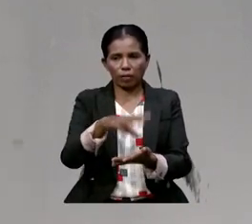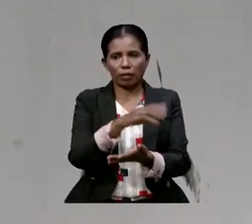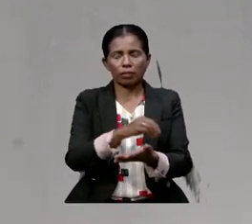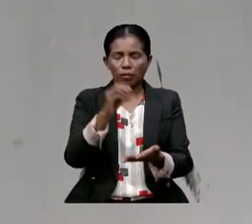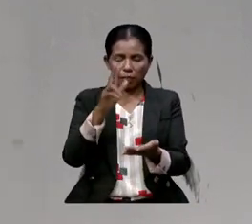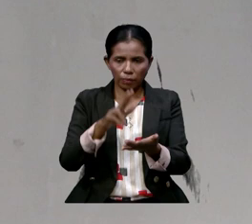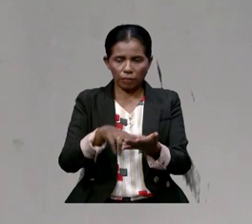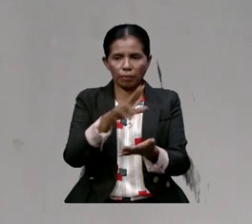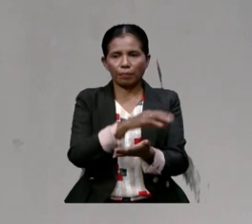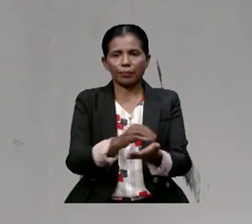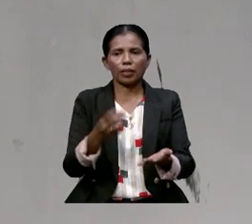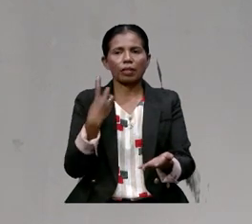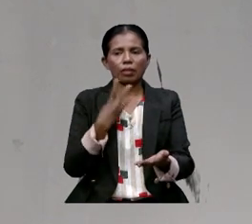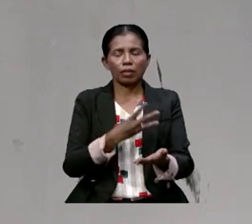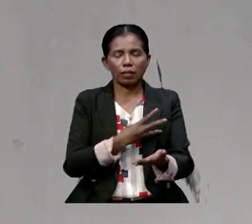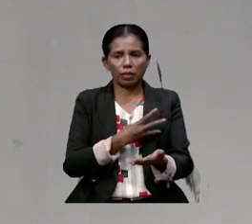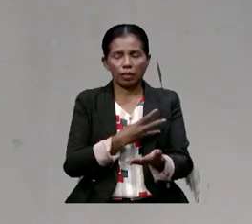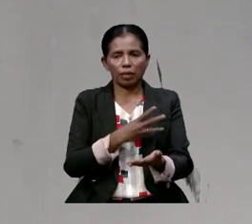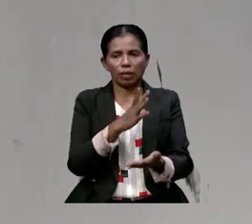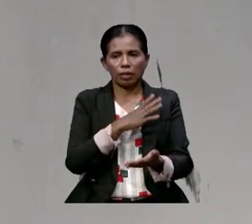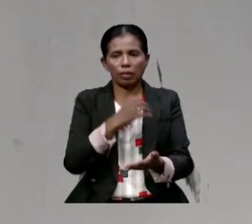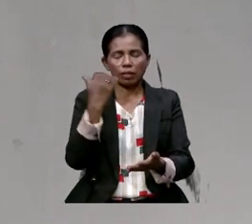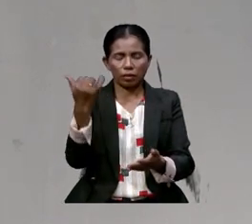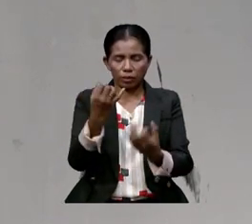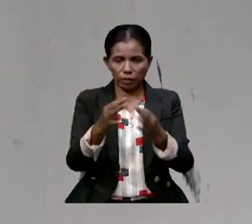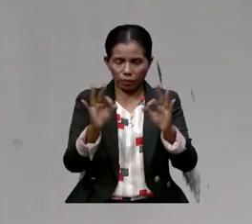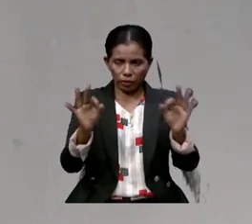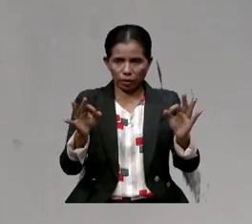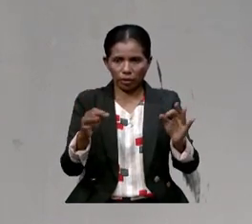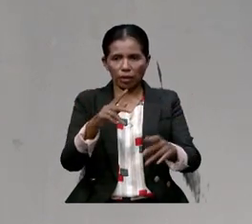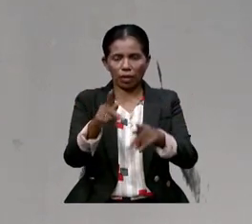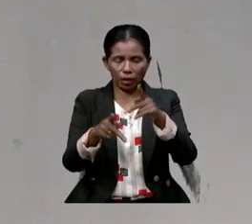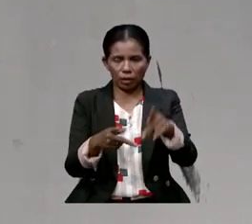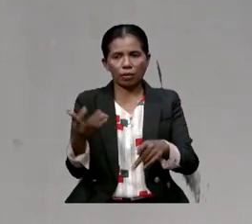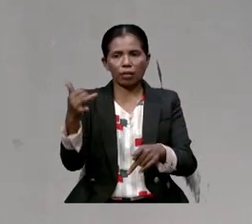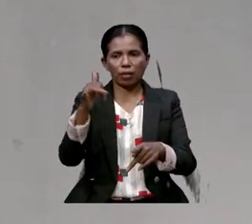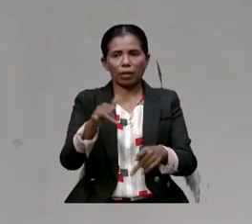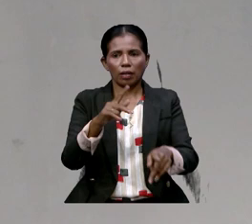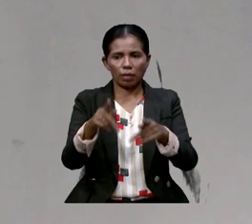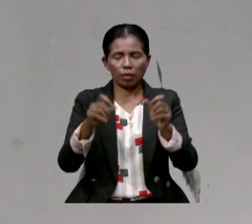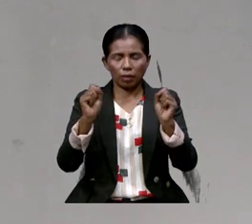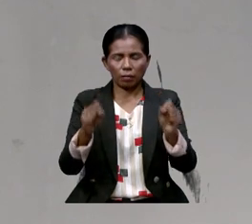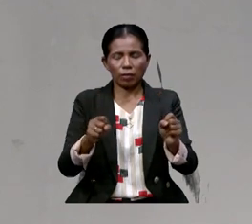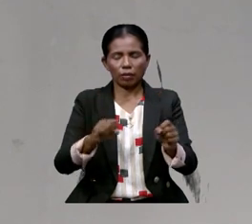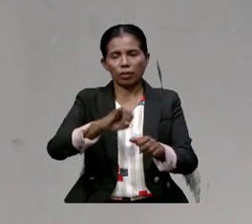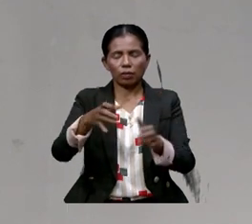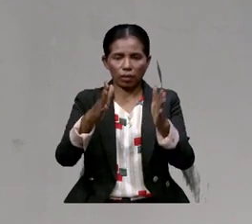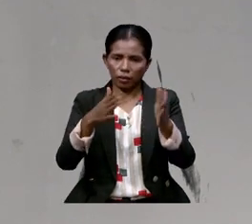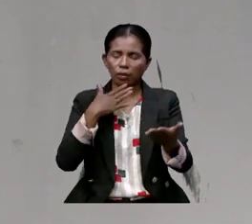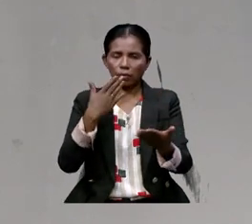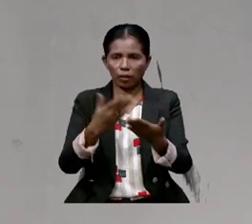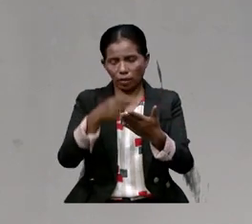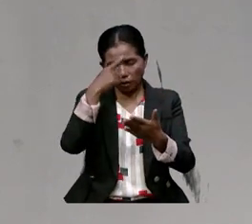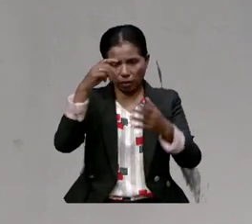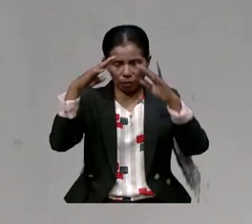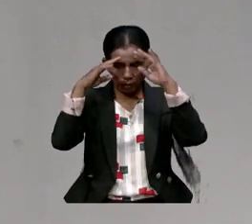aprovado, né? Então espera que se não vier mais remates né, é mais ser né, é mais dunia tu sai dunia jornalista também presidente